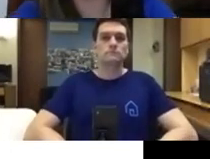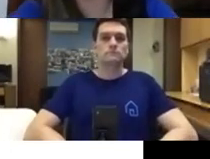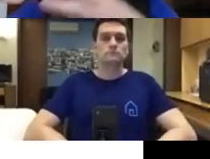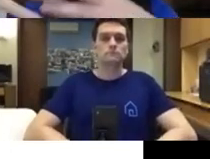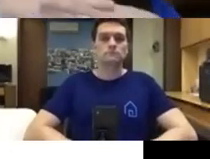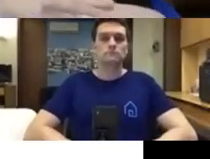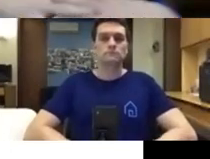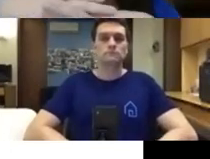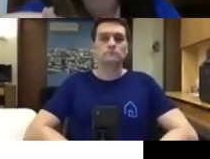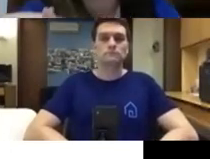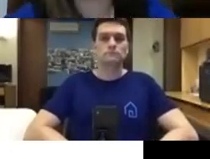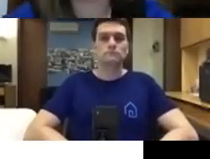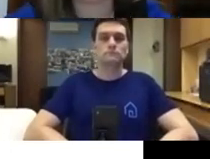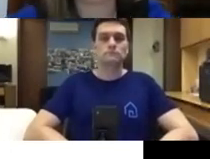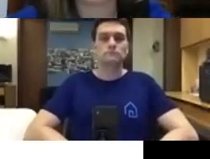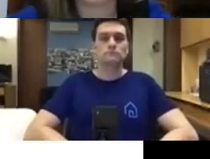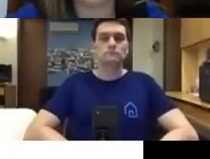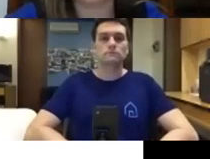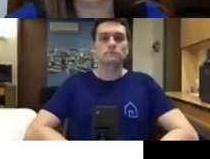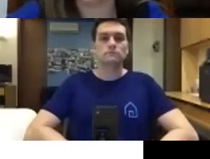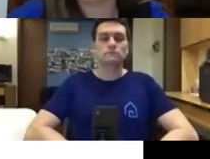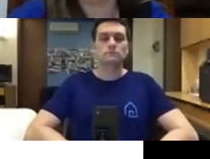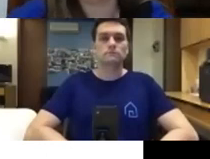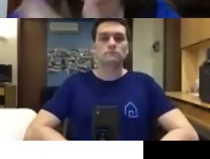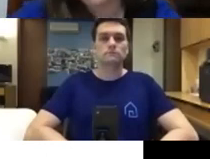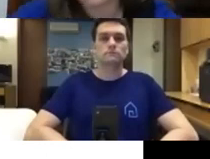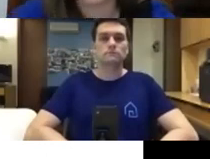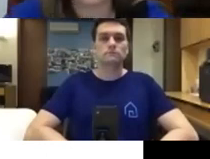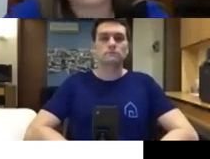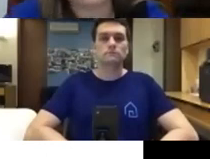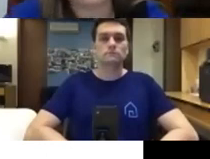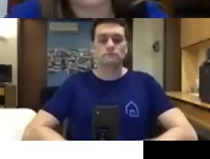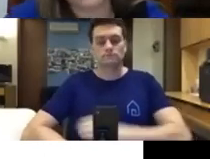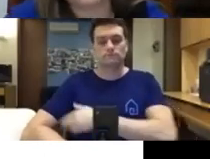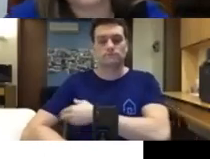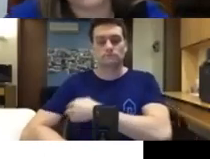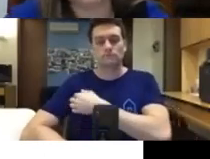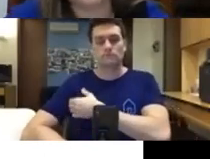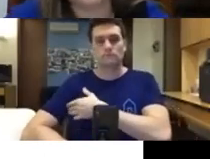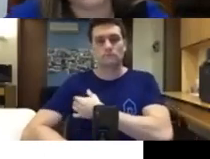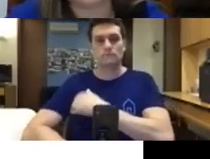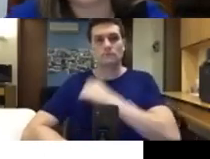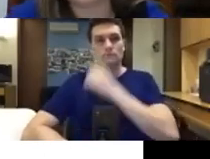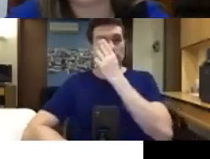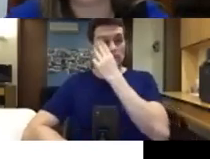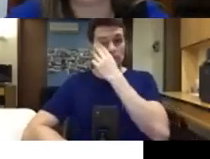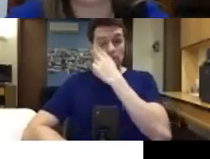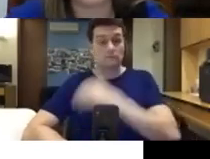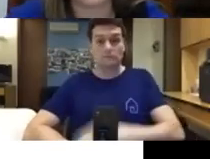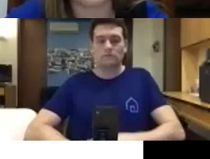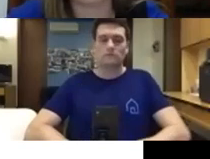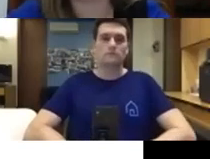pasta, e isso ali vão gerar tensões dentro do concreto que vão prejudicar o desempenho. Né?